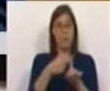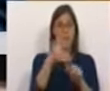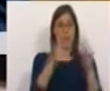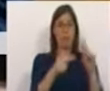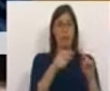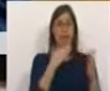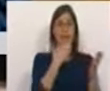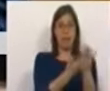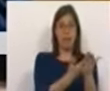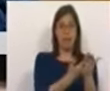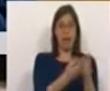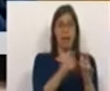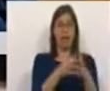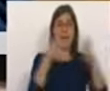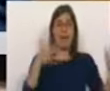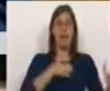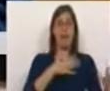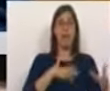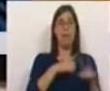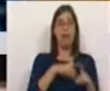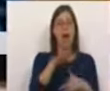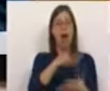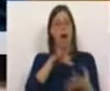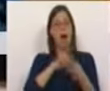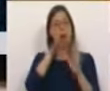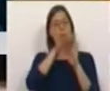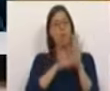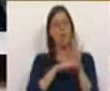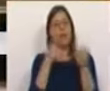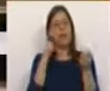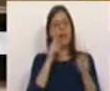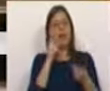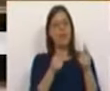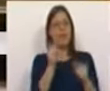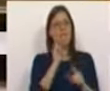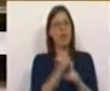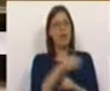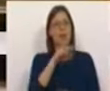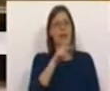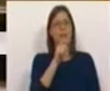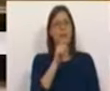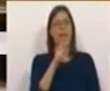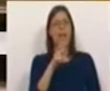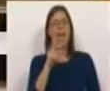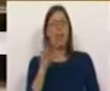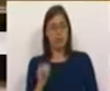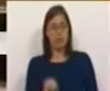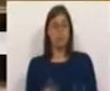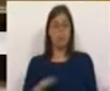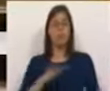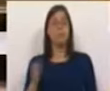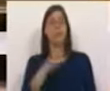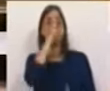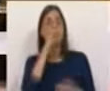benefício fiscal usufruído por estas grandes empresas no âmbito do Programa de Reavaliação de Ativos e do PERS? Senhor